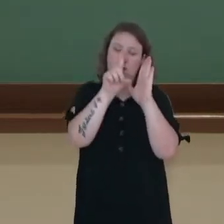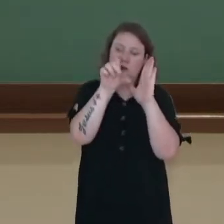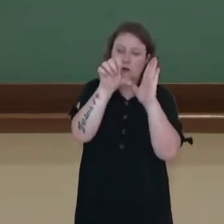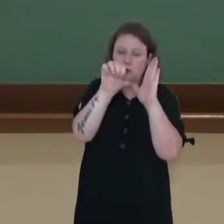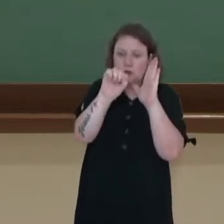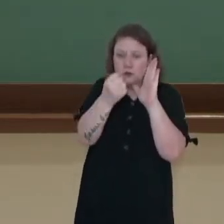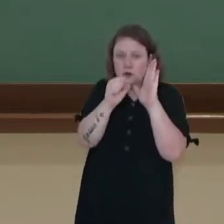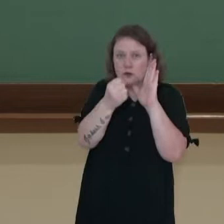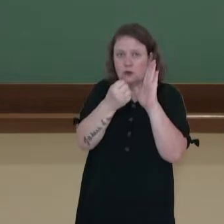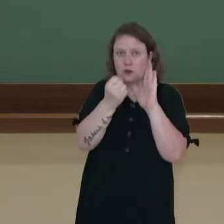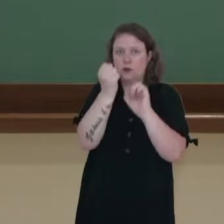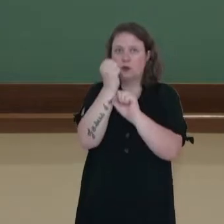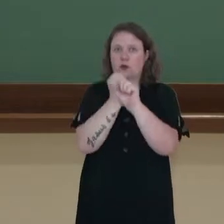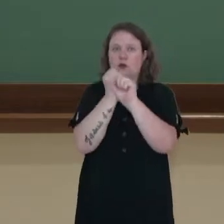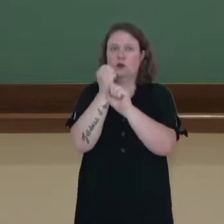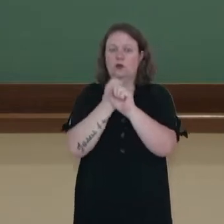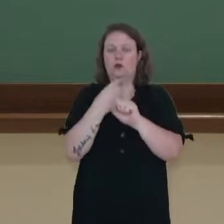de